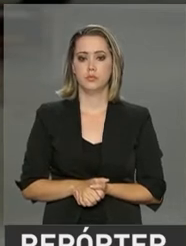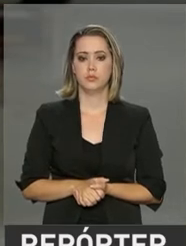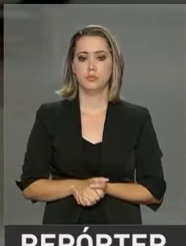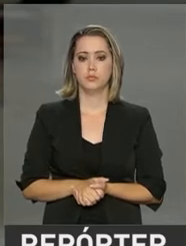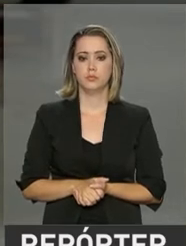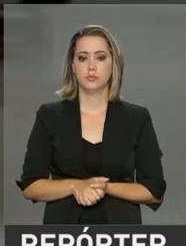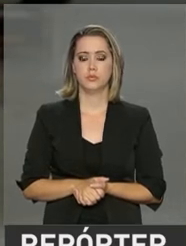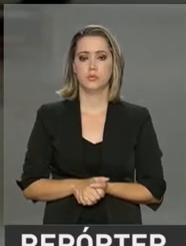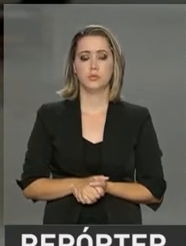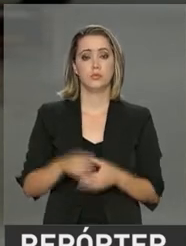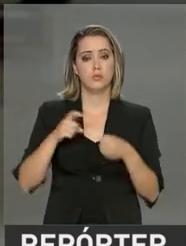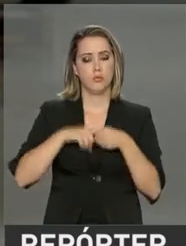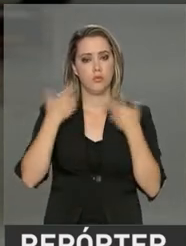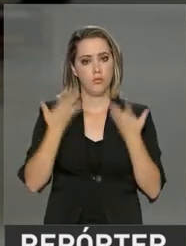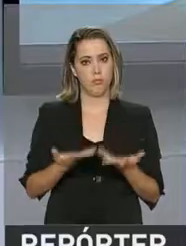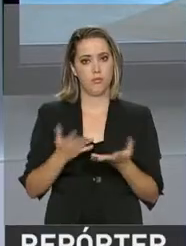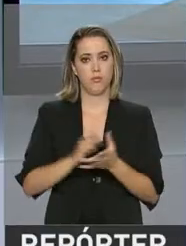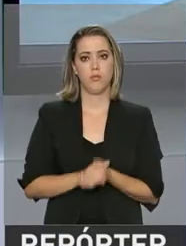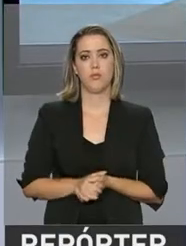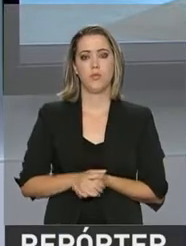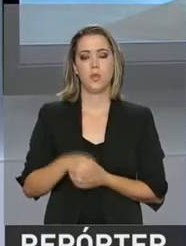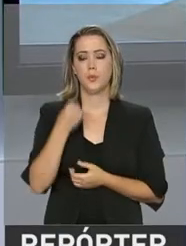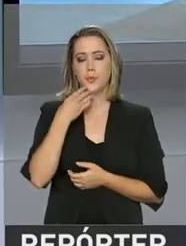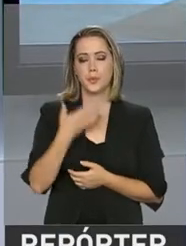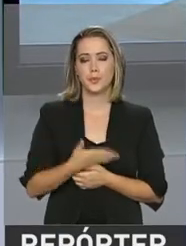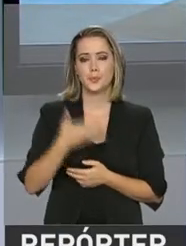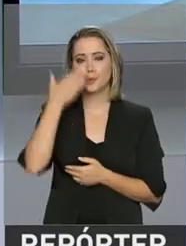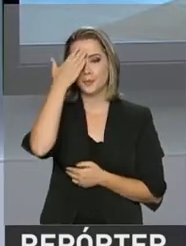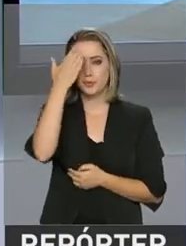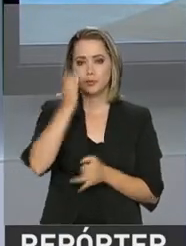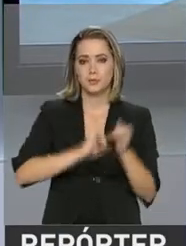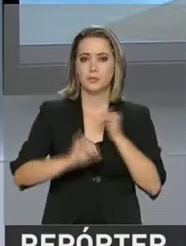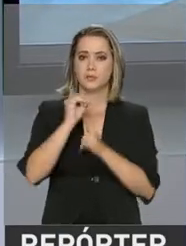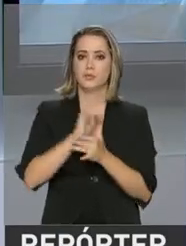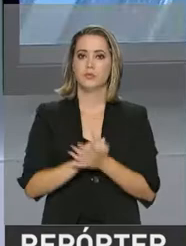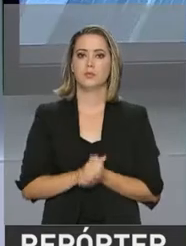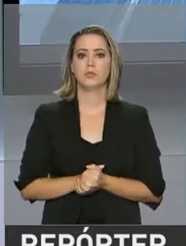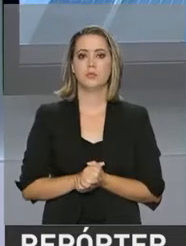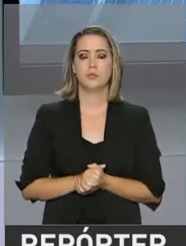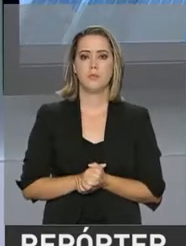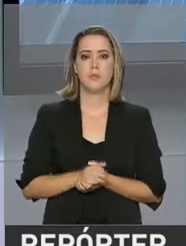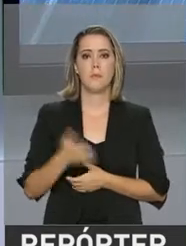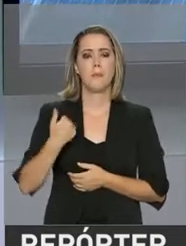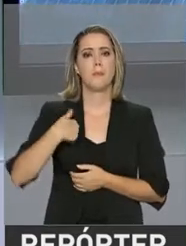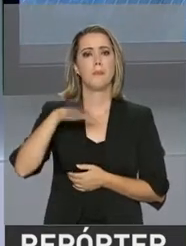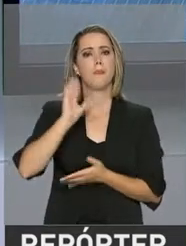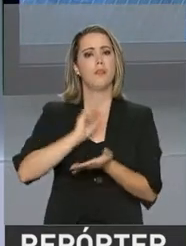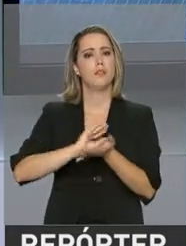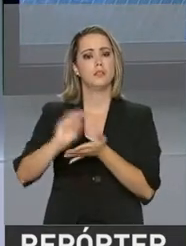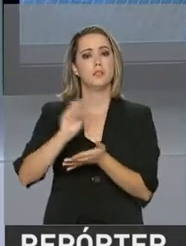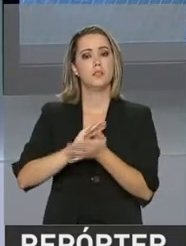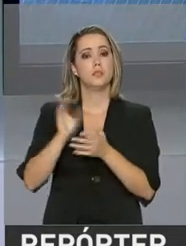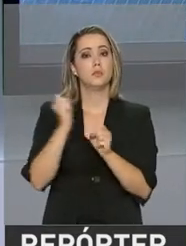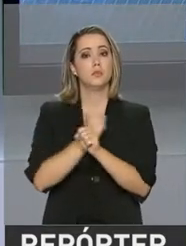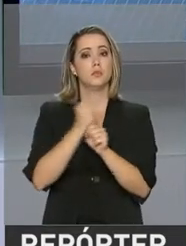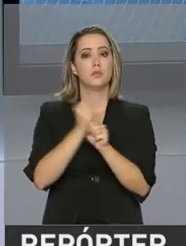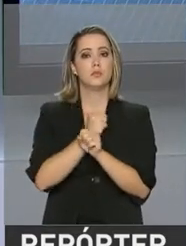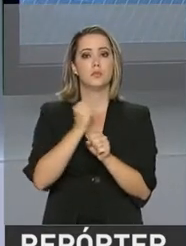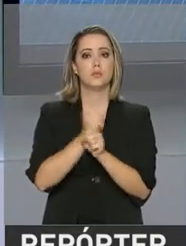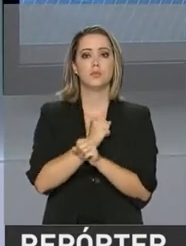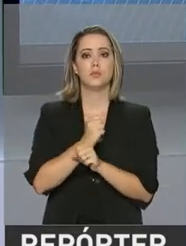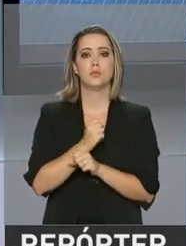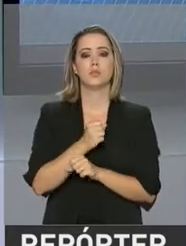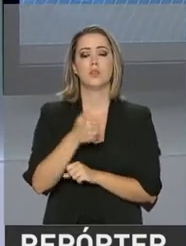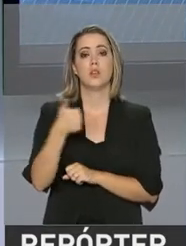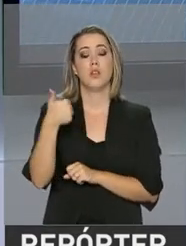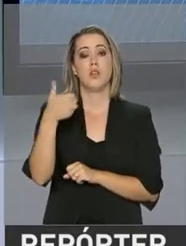portal.anvisa.gov.br. Eu volto com você, Roberto. Muito bom, Ney. Obrigado por essas informações. Mais investimentos em infraestrutura.